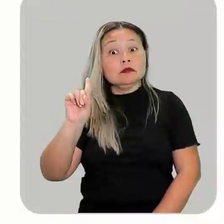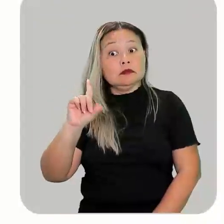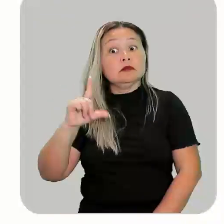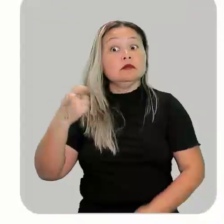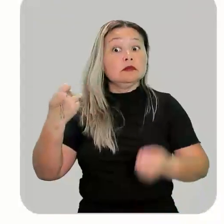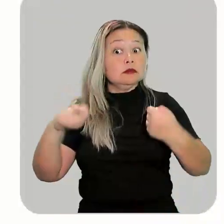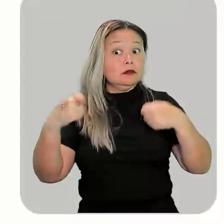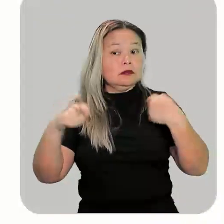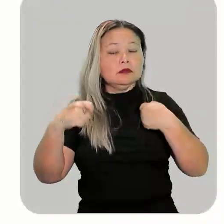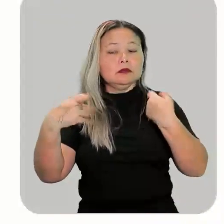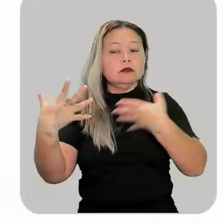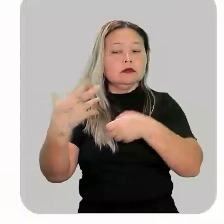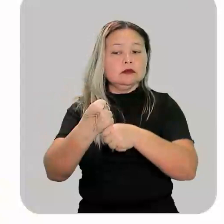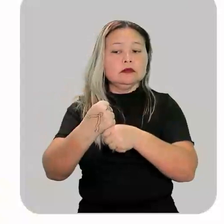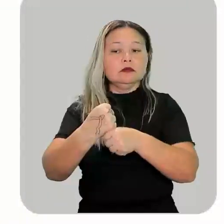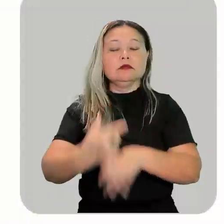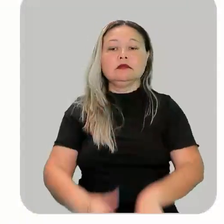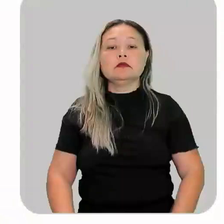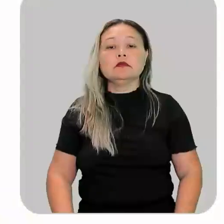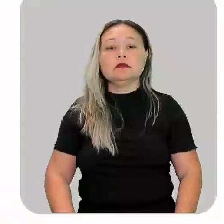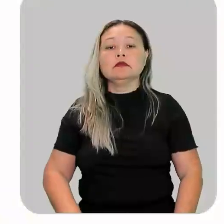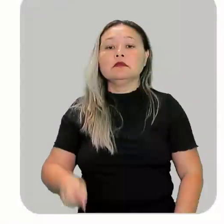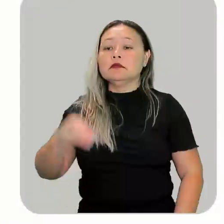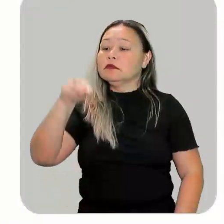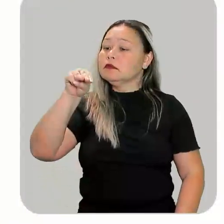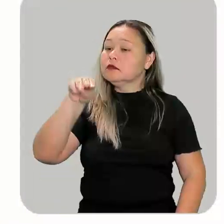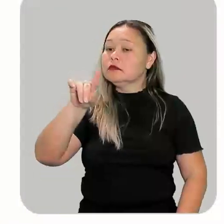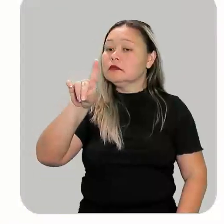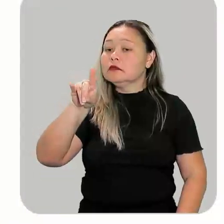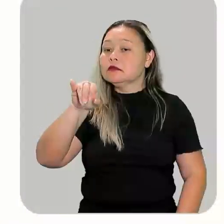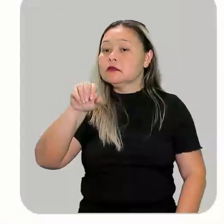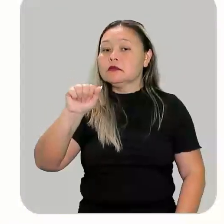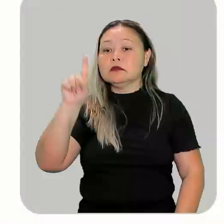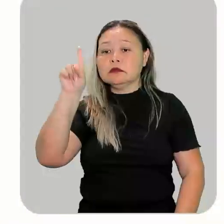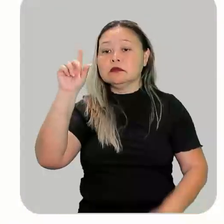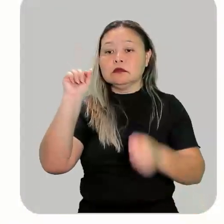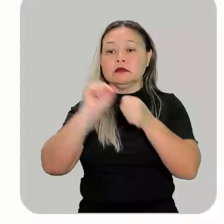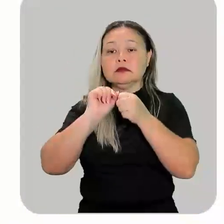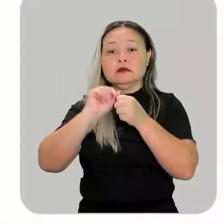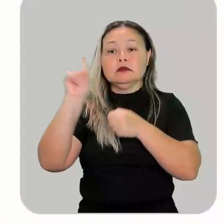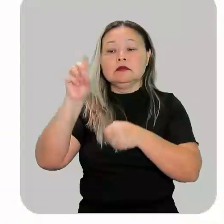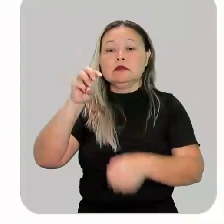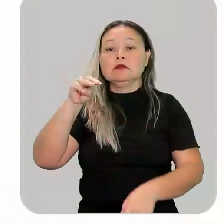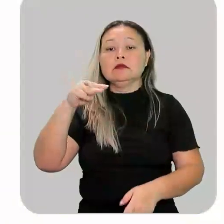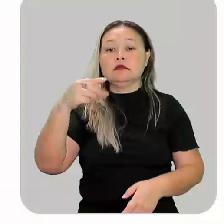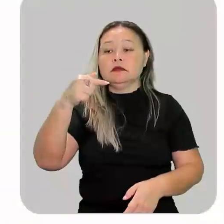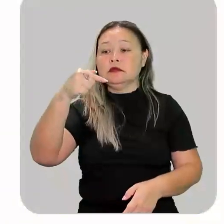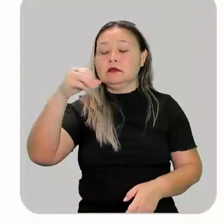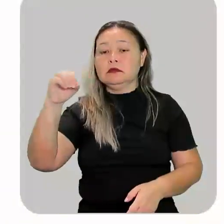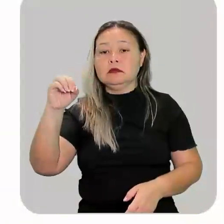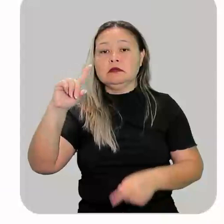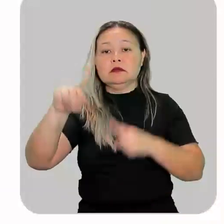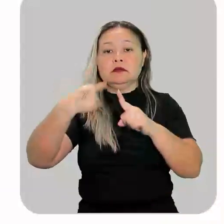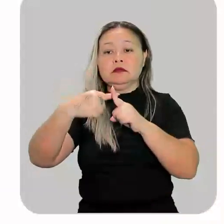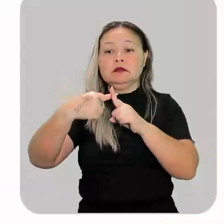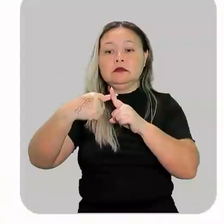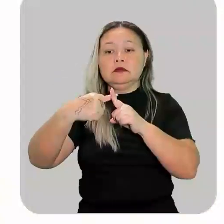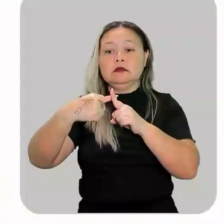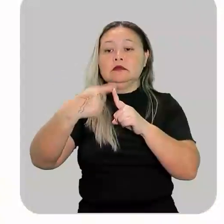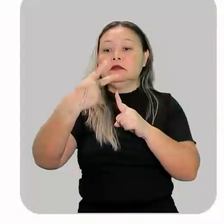média, a gente precisa calcular, né? Então, a média aritmética, fazer aqui mesmo, tá? Beleza. Vai ser 700